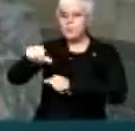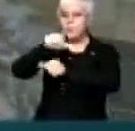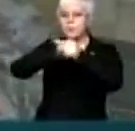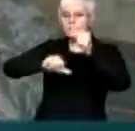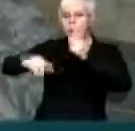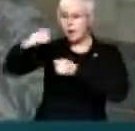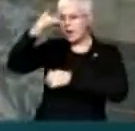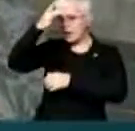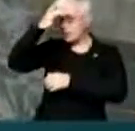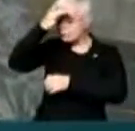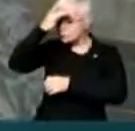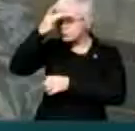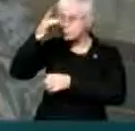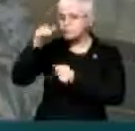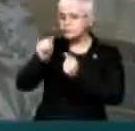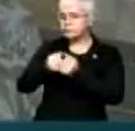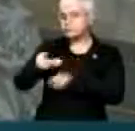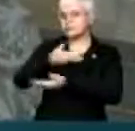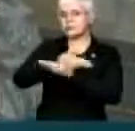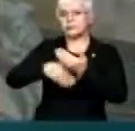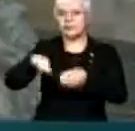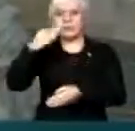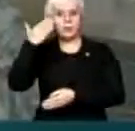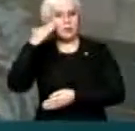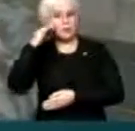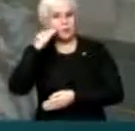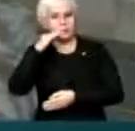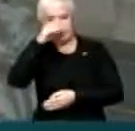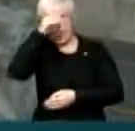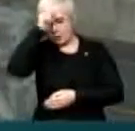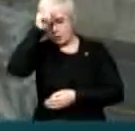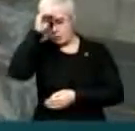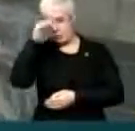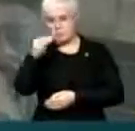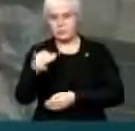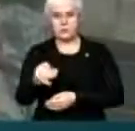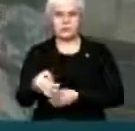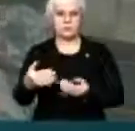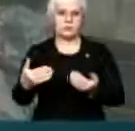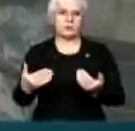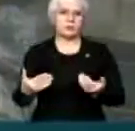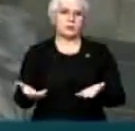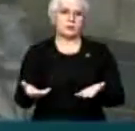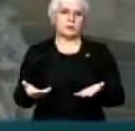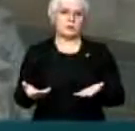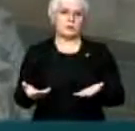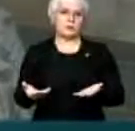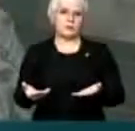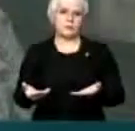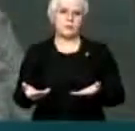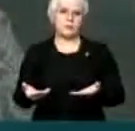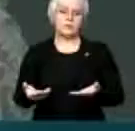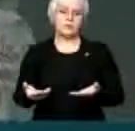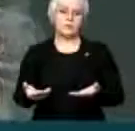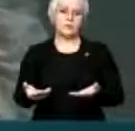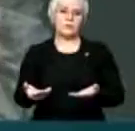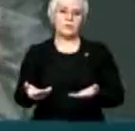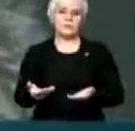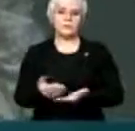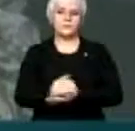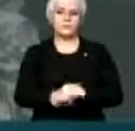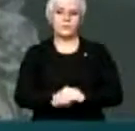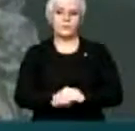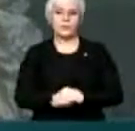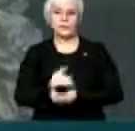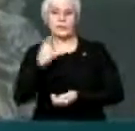se é casado com ela, sob qualquer pretexto, ela é objeto dele, ele é dono dela, portanto ele tem o direito,